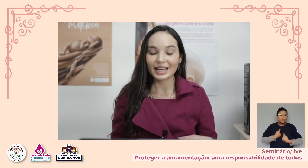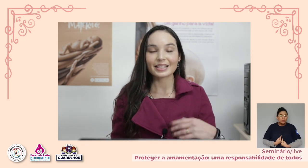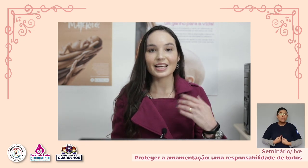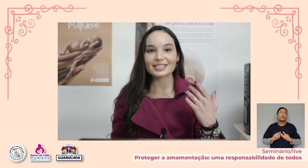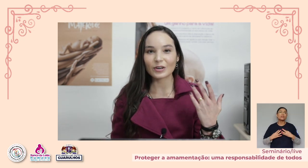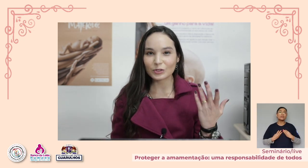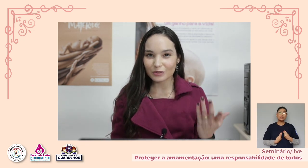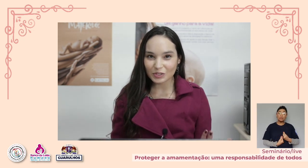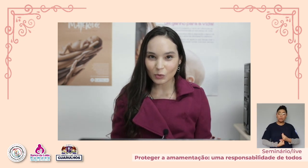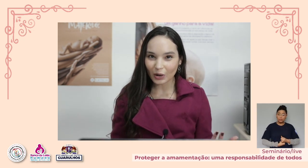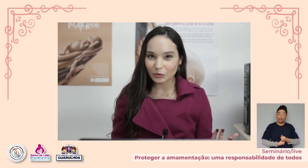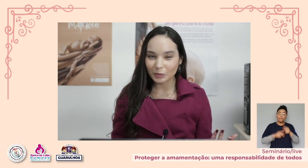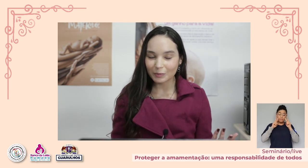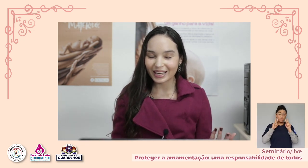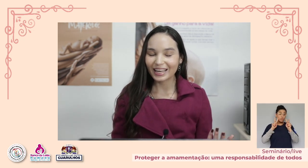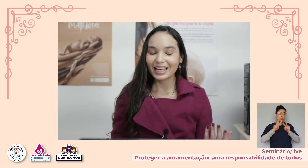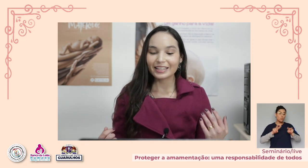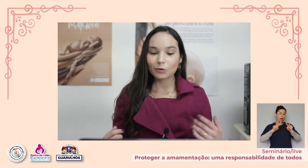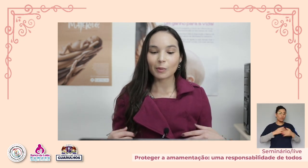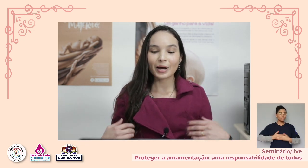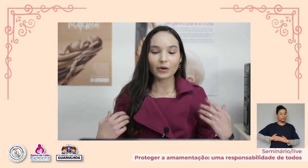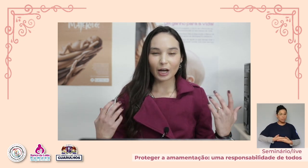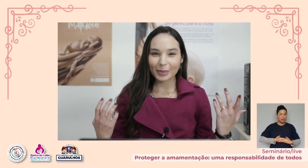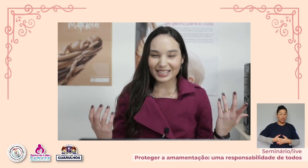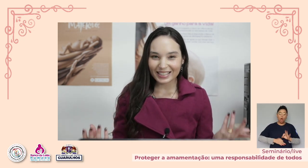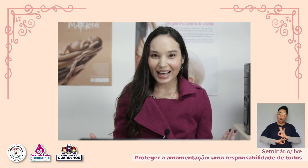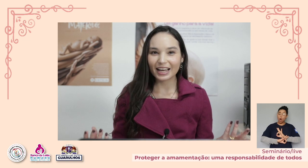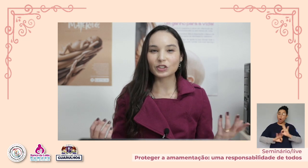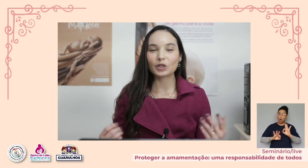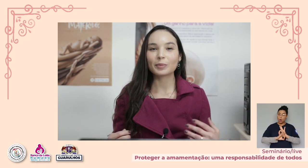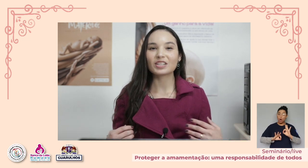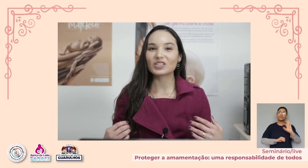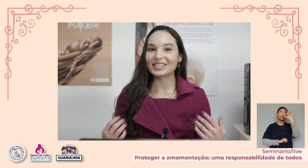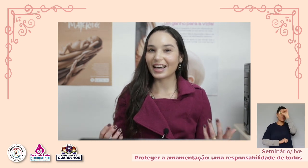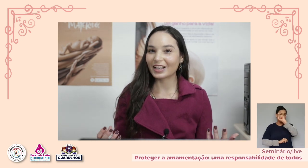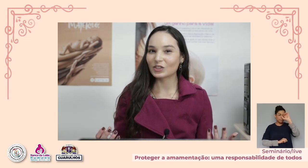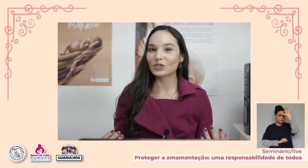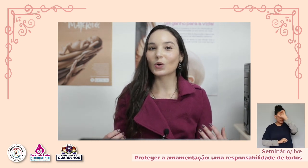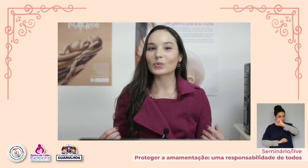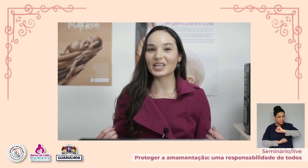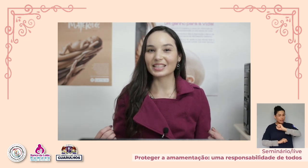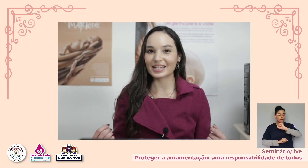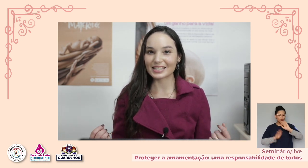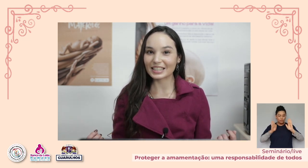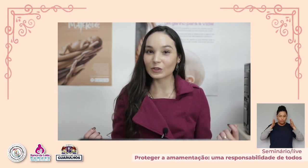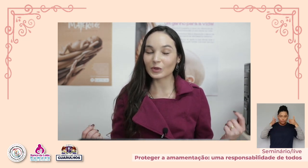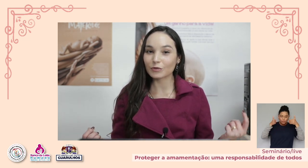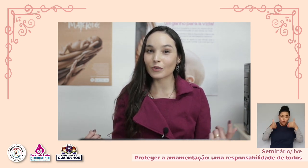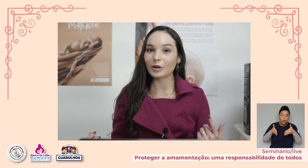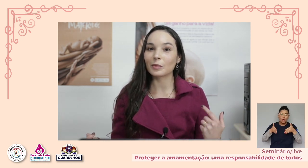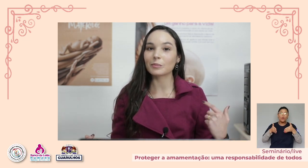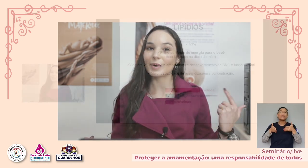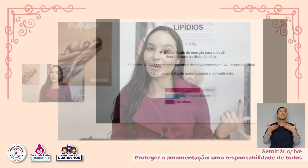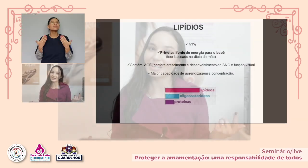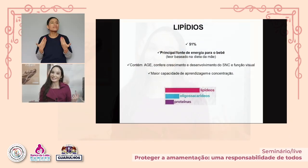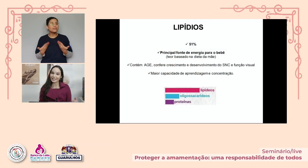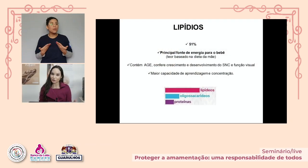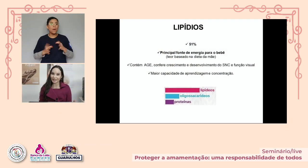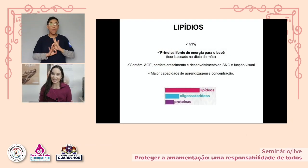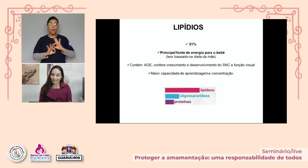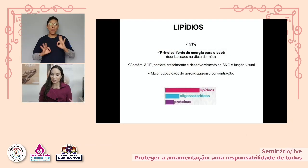bebê, da saúde visual do bebê, tem uma maior capacidade de aprendizagem, de concentração, então forma uma